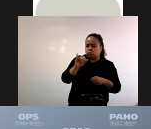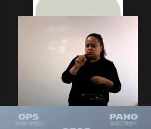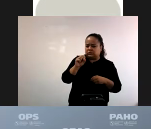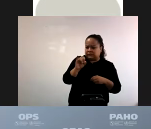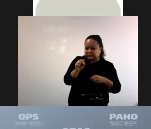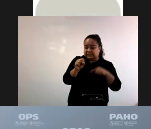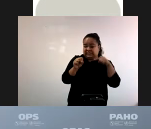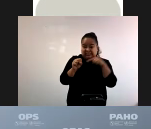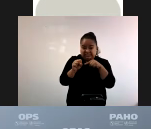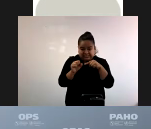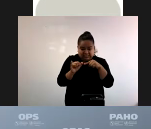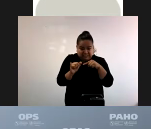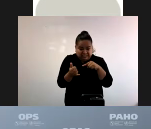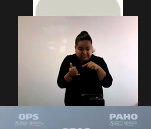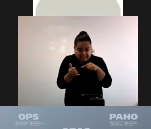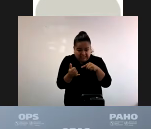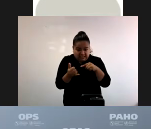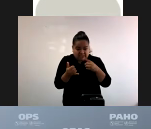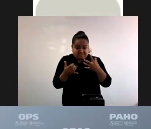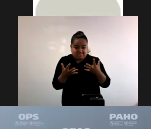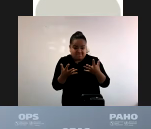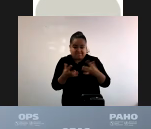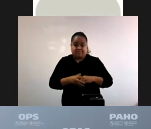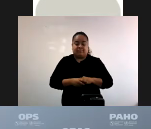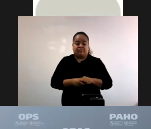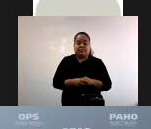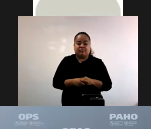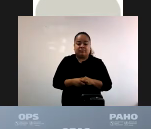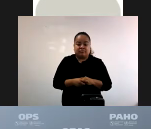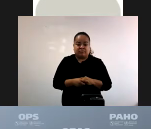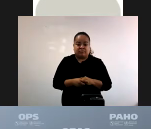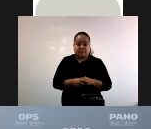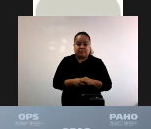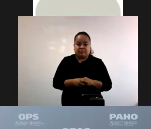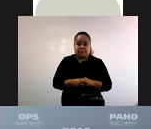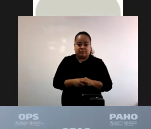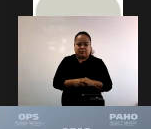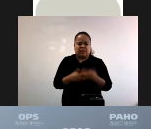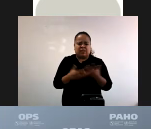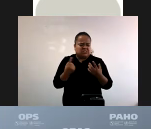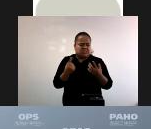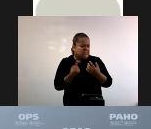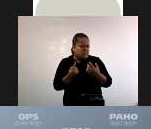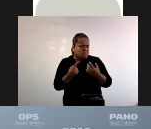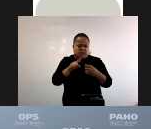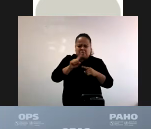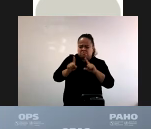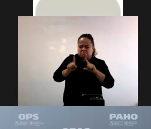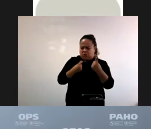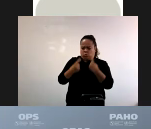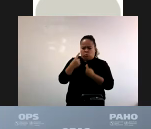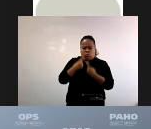coordenadora de pós-graduação de medicina interna num hospital na Nicarágua. E ela é consultora nacional de